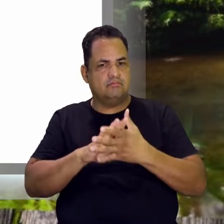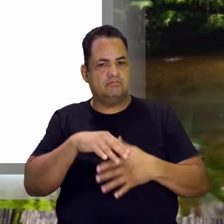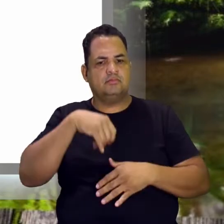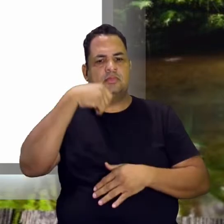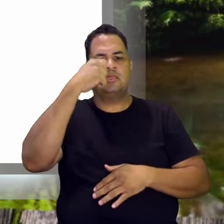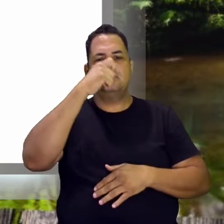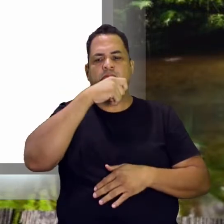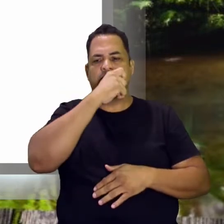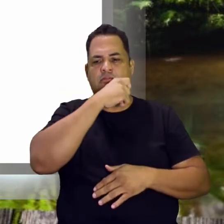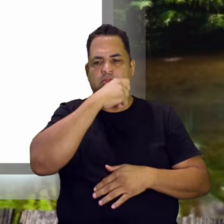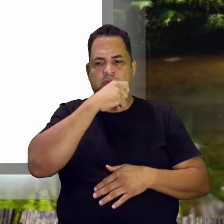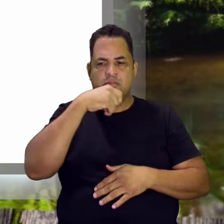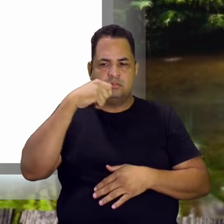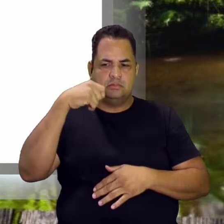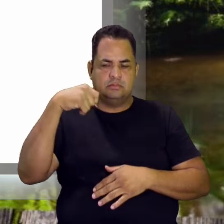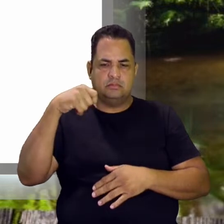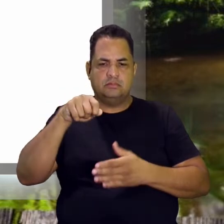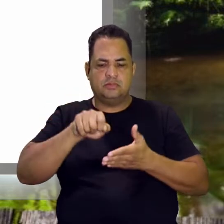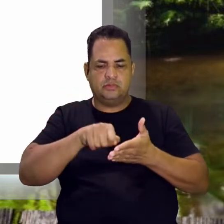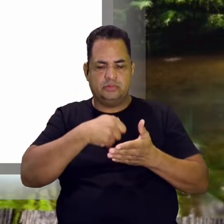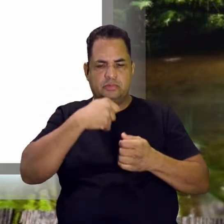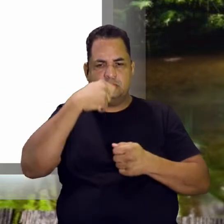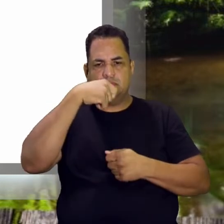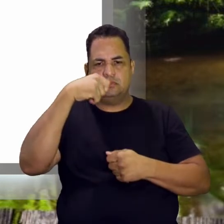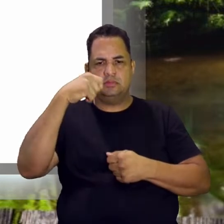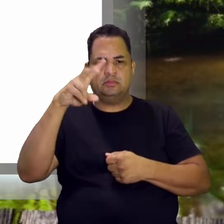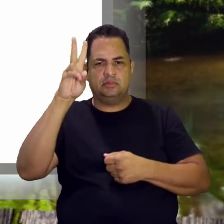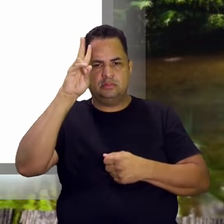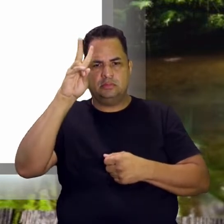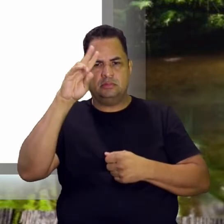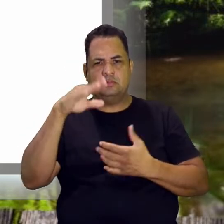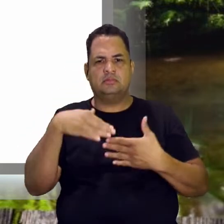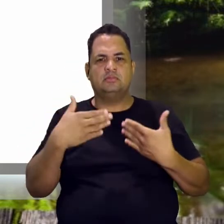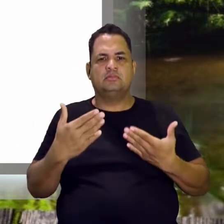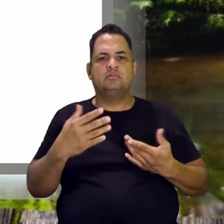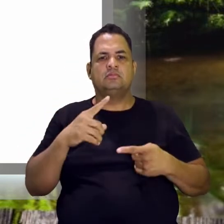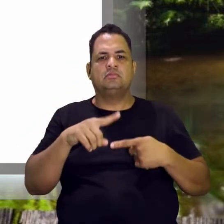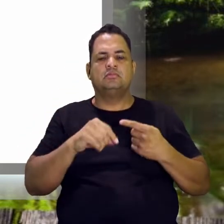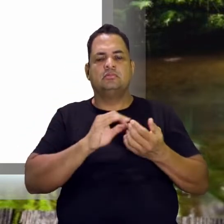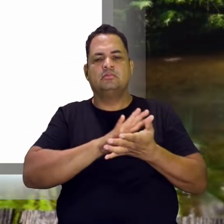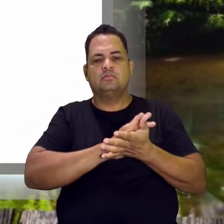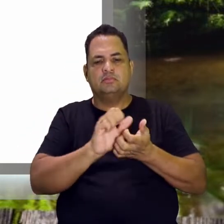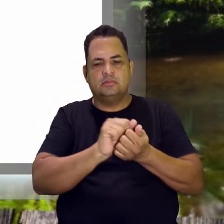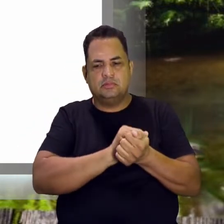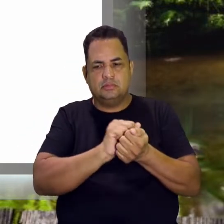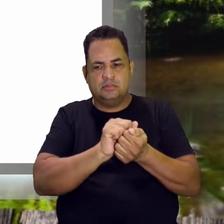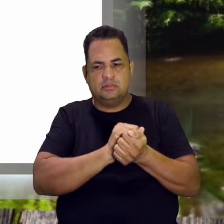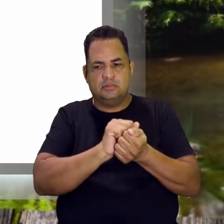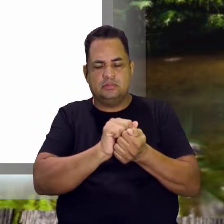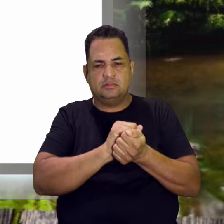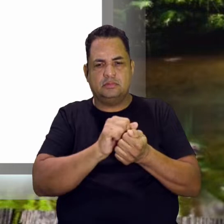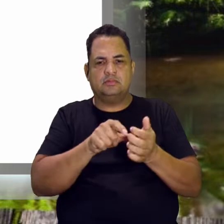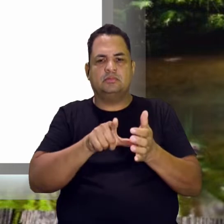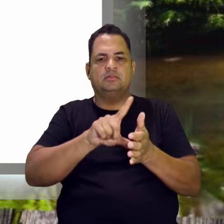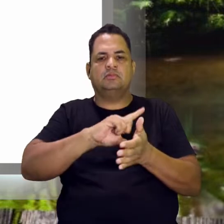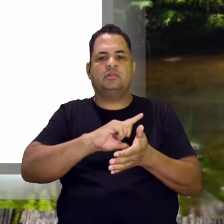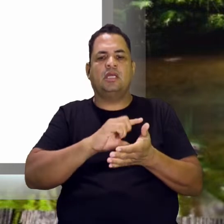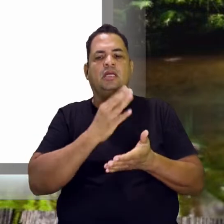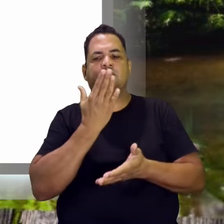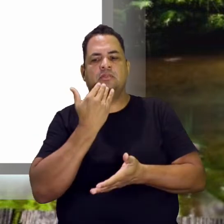higienização bucal. Você lembra dessa fase? Pois é. A higiene antes